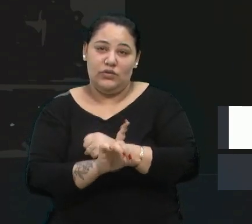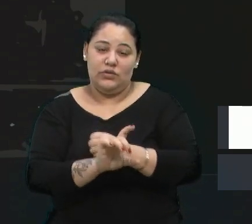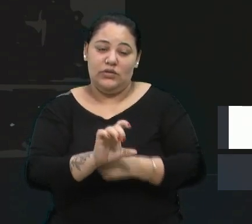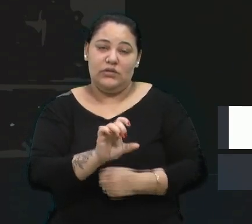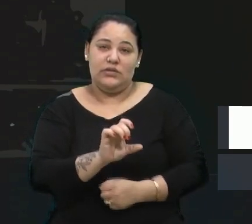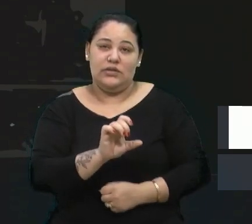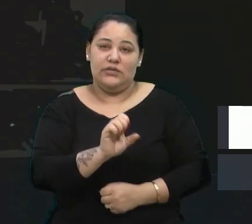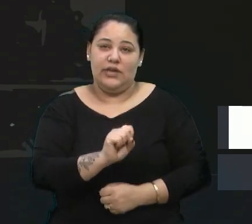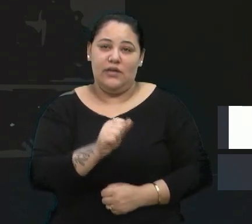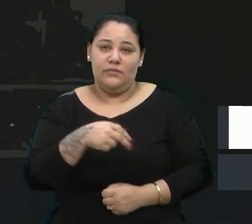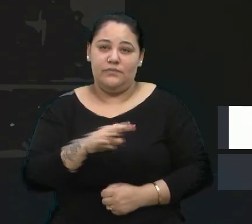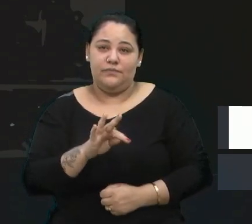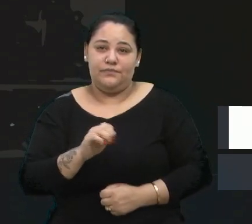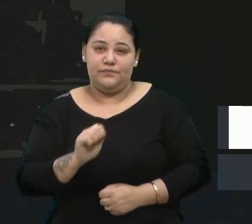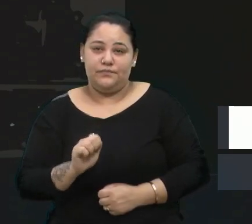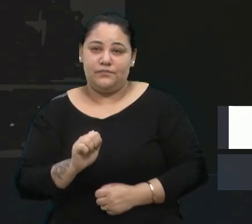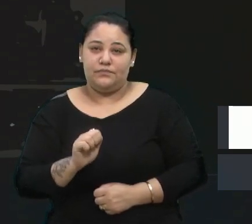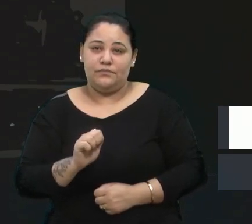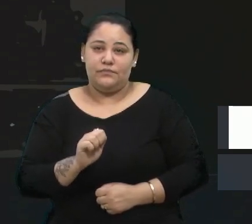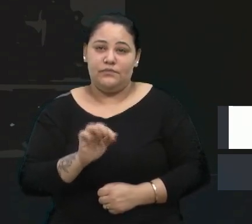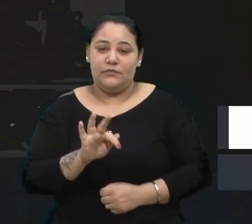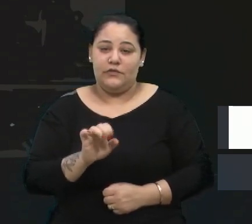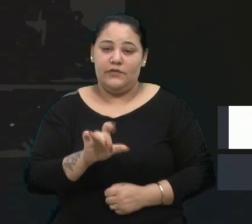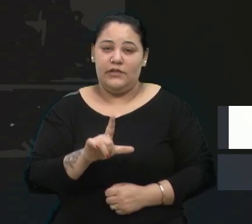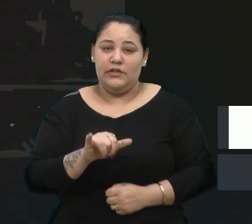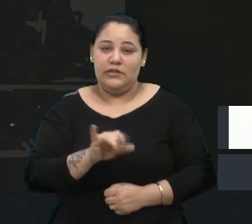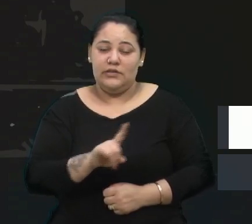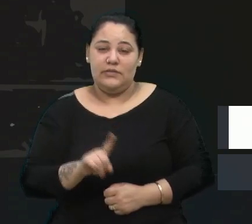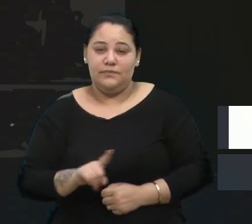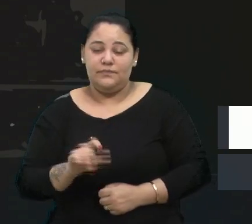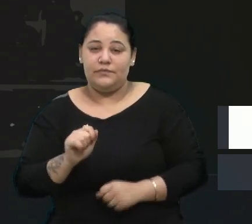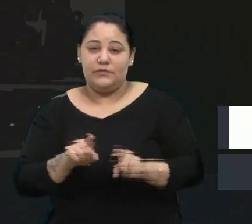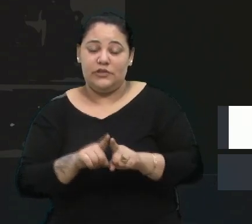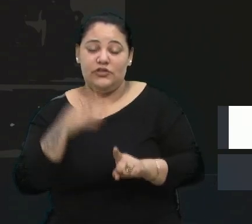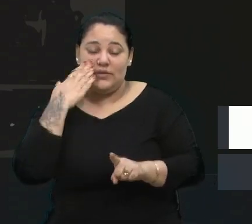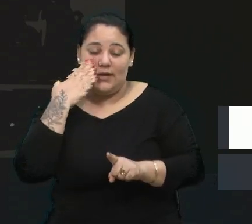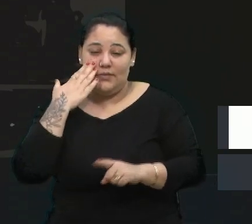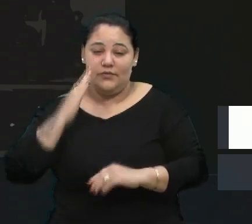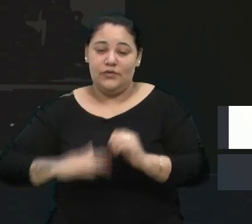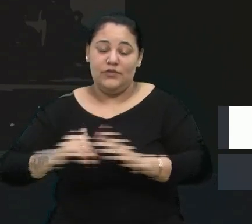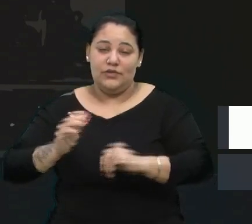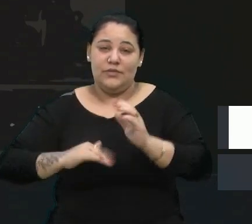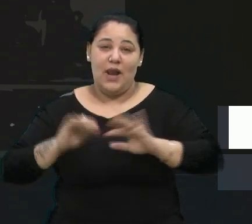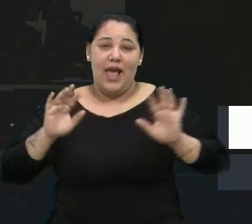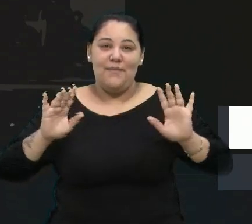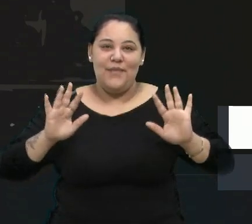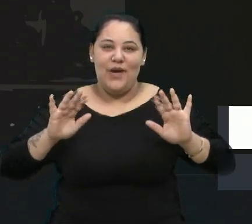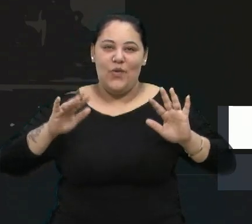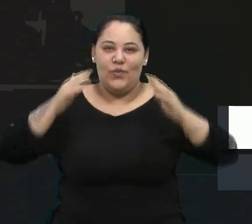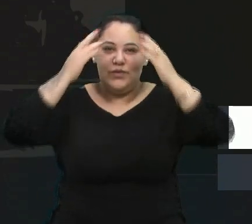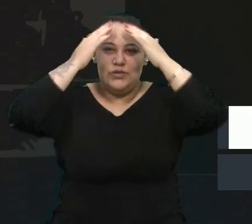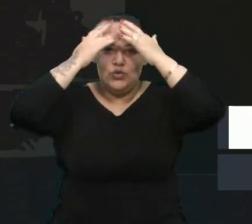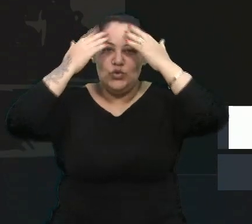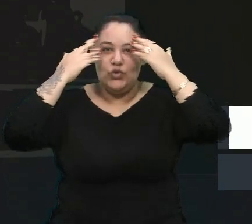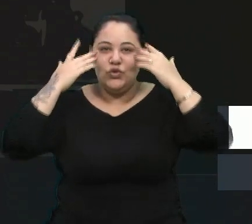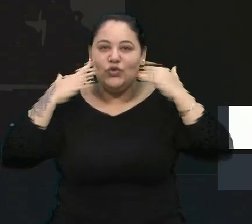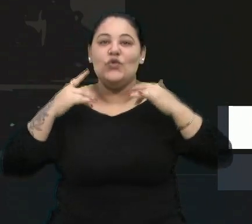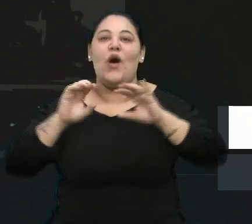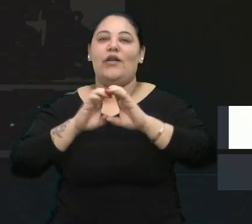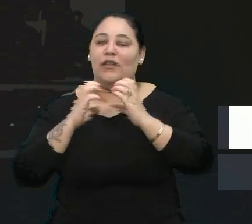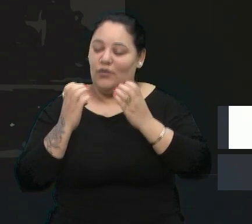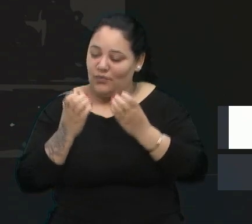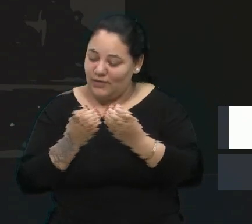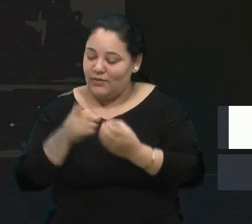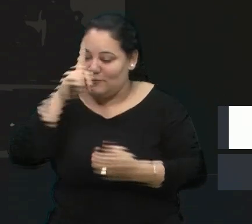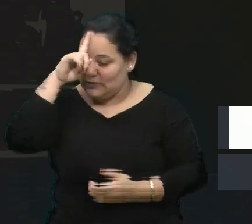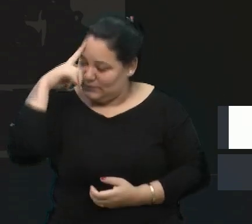Teresa, aonde a gente sabe que foi construído pelas mãos e suor daquela comunidade. Nós